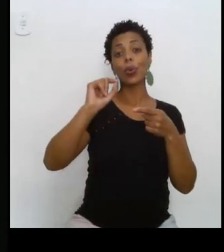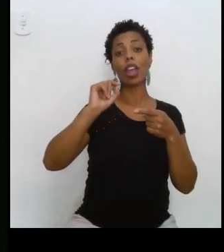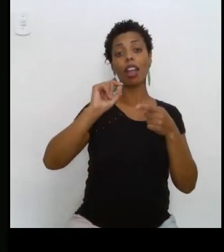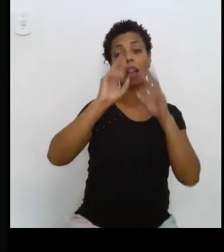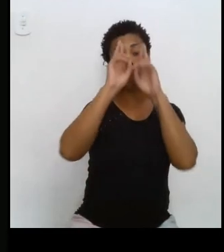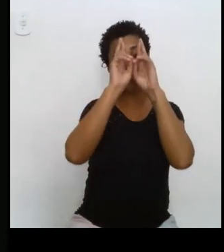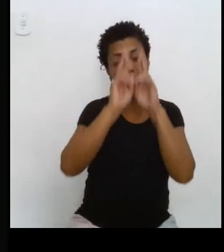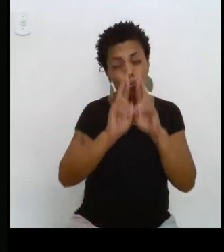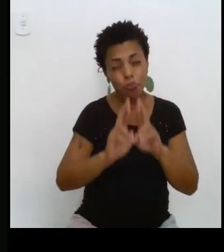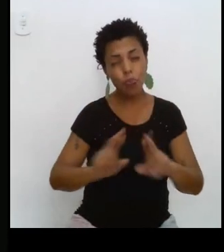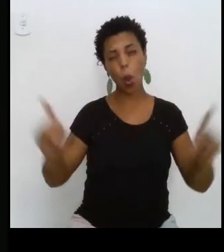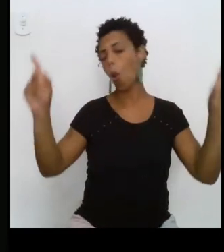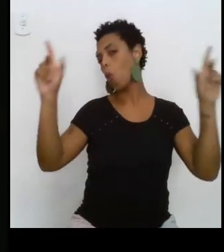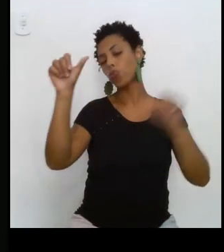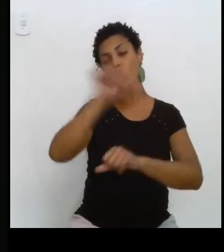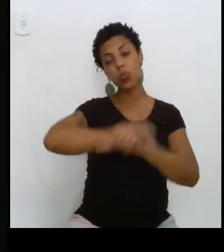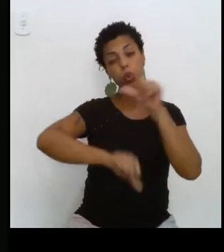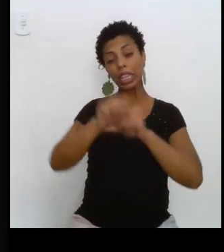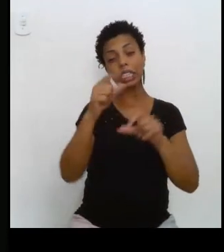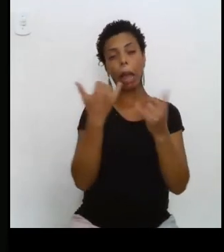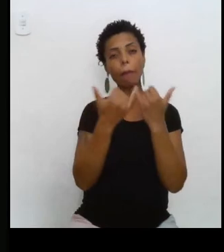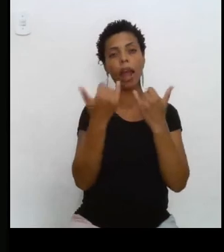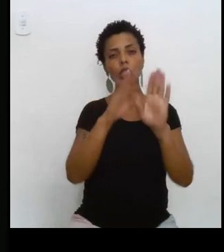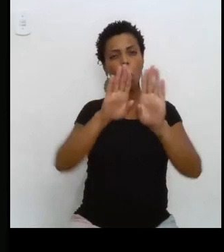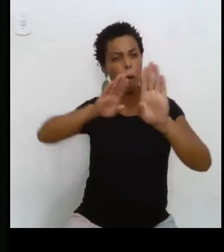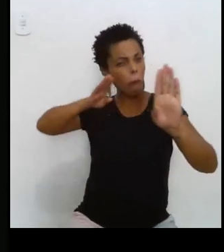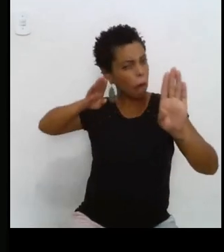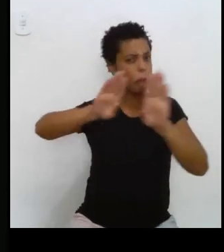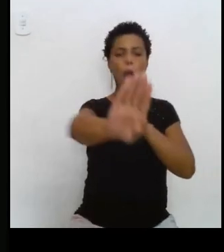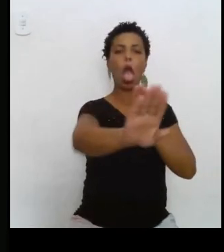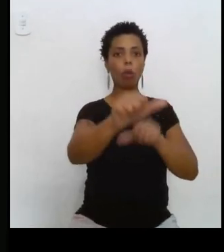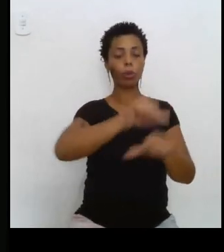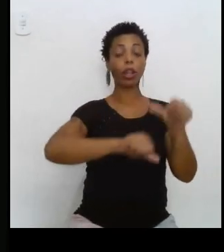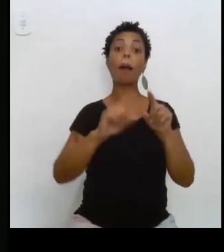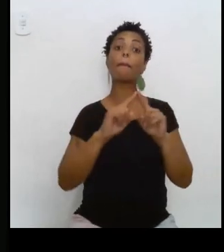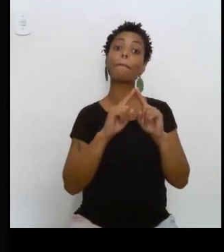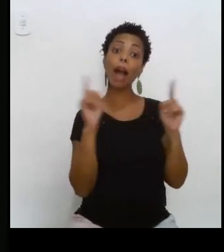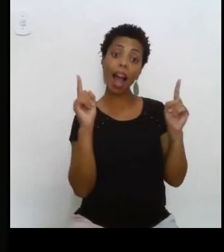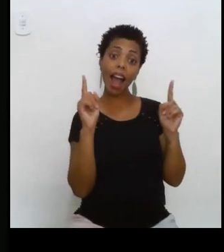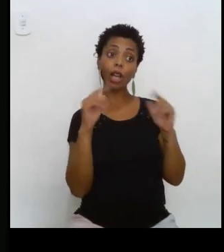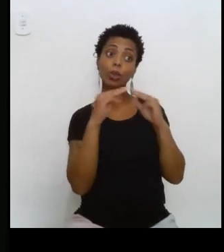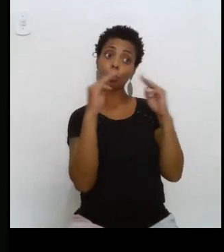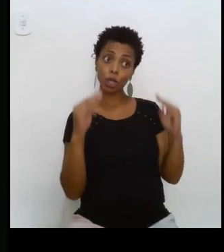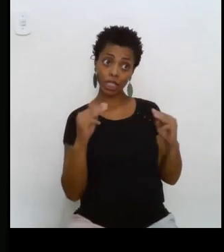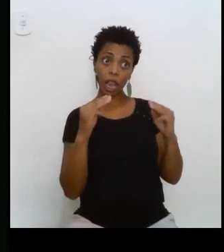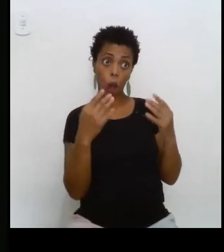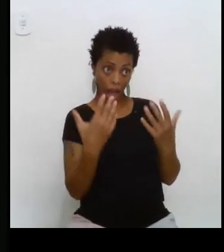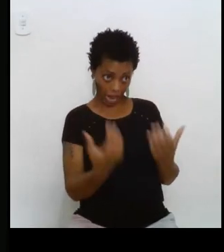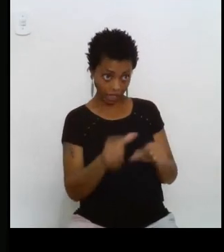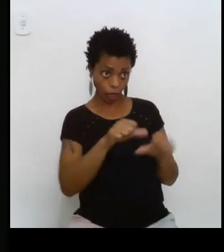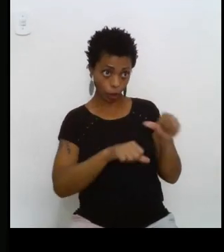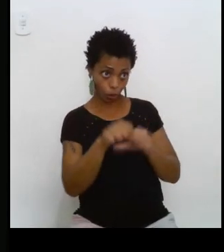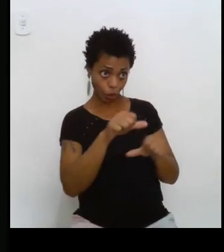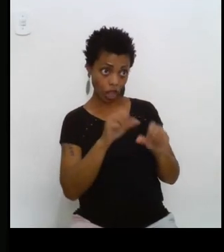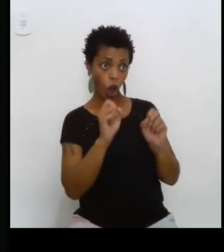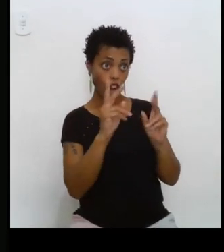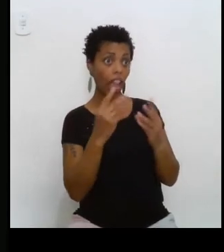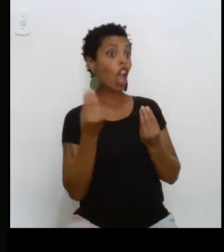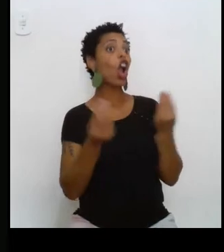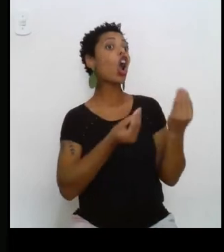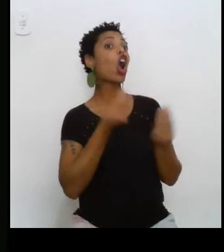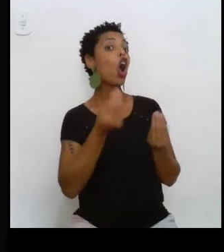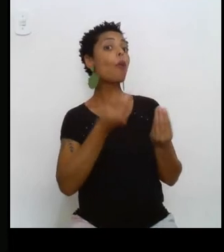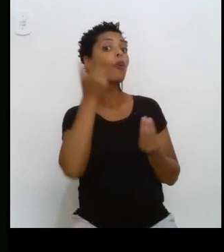que é de entrar e arrombar e o desafio do museu que quer e está disposto a mudar que é digitar como teu apoio isso